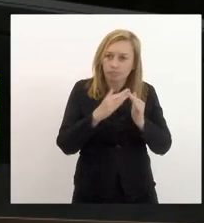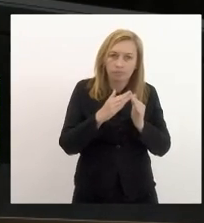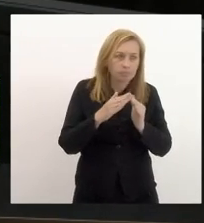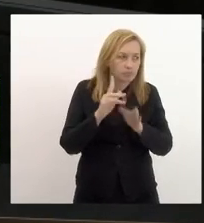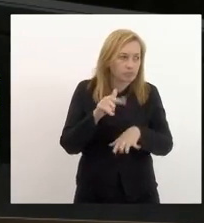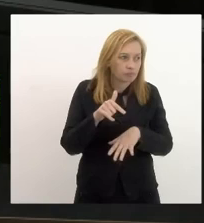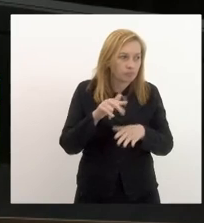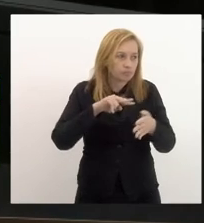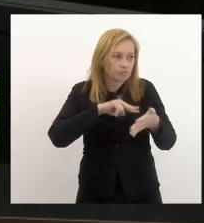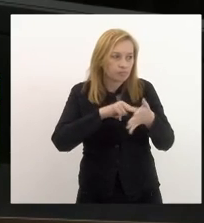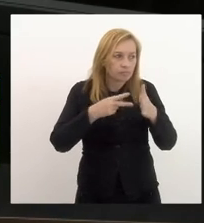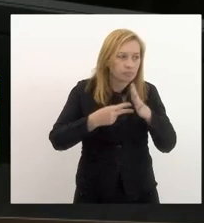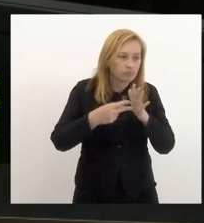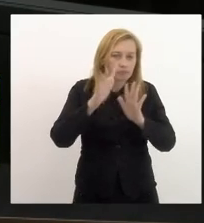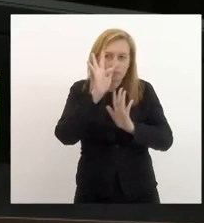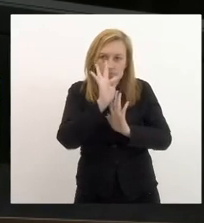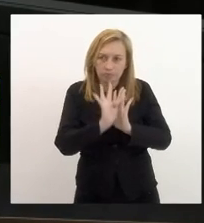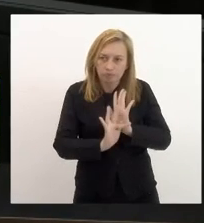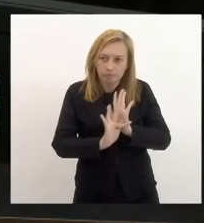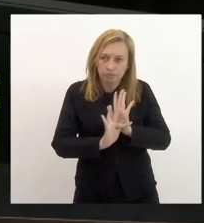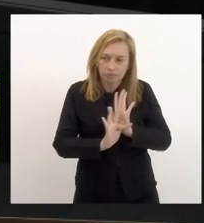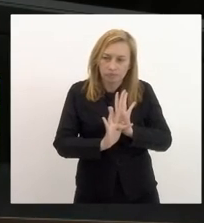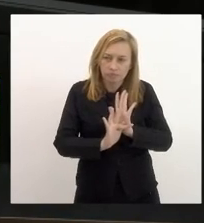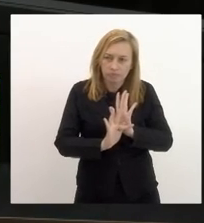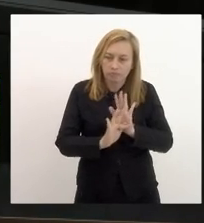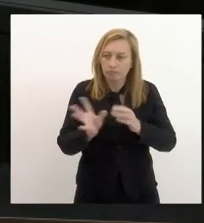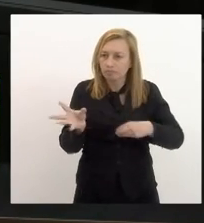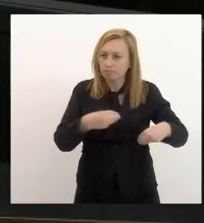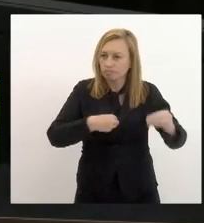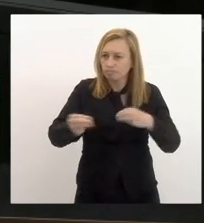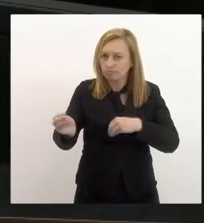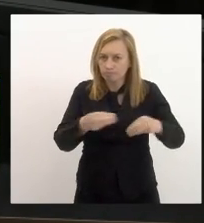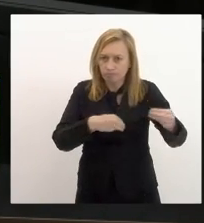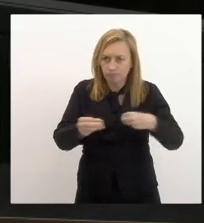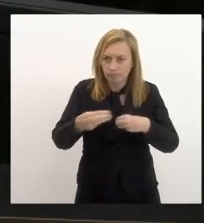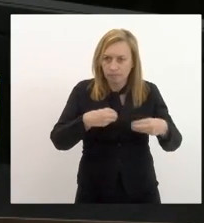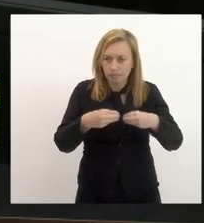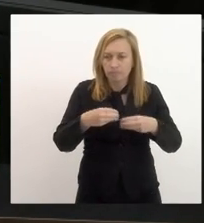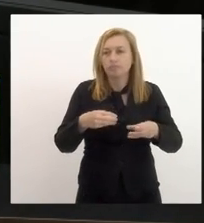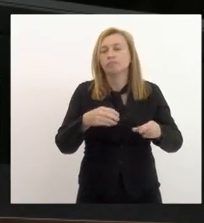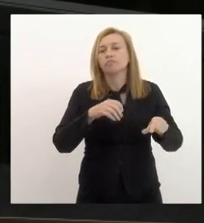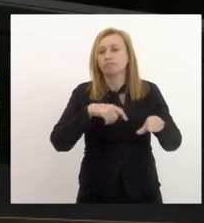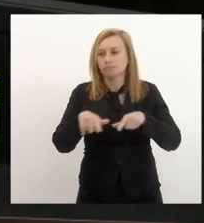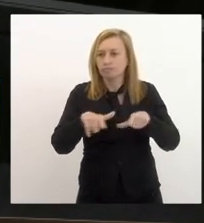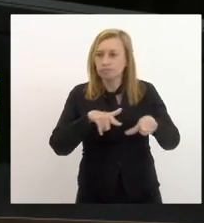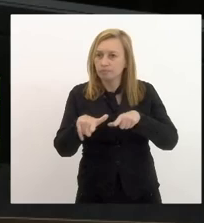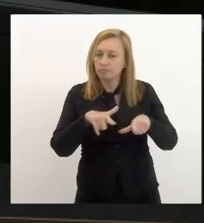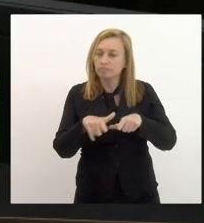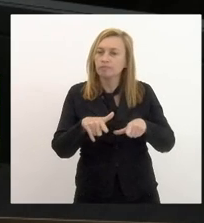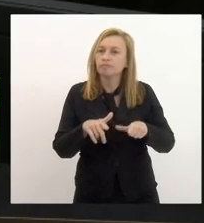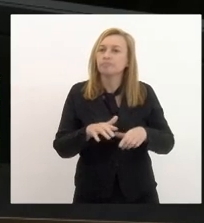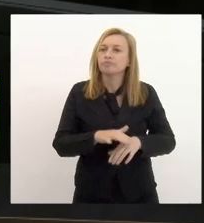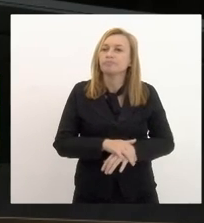ainda o pão do texto que dá margem da flexibilização para ser trabalhado